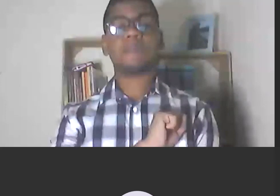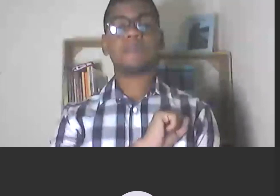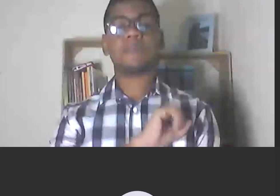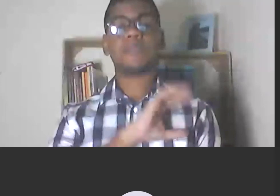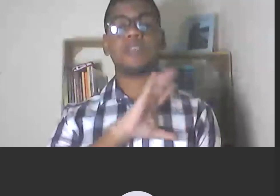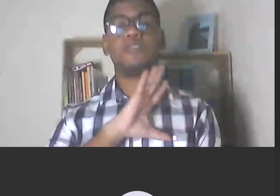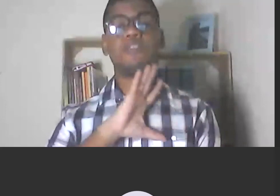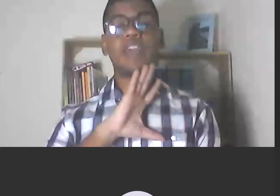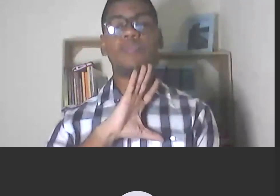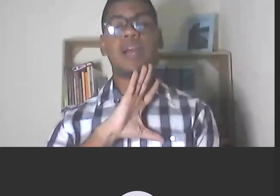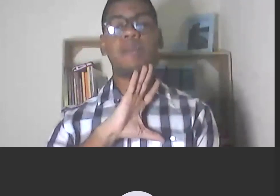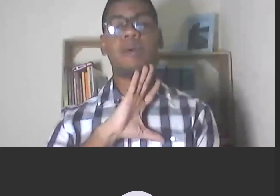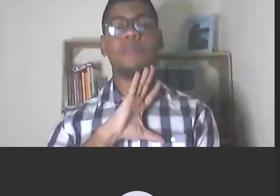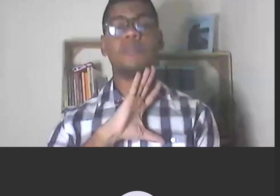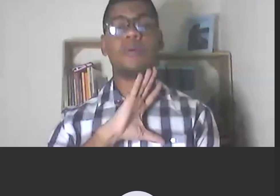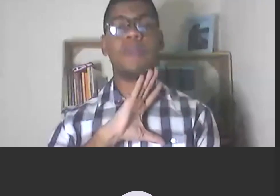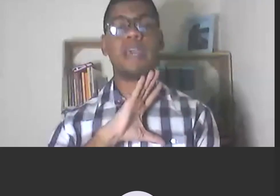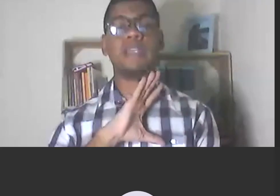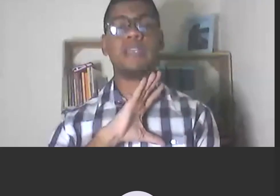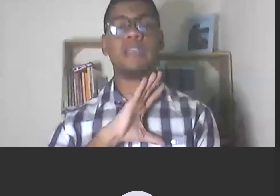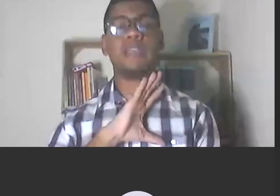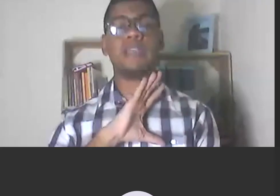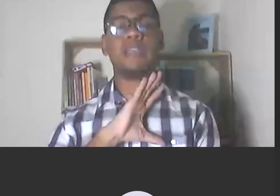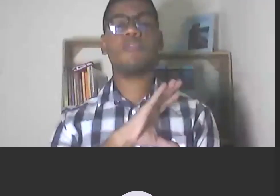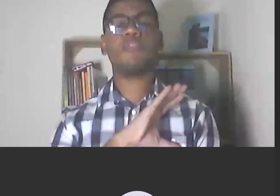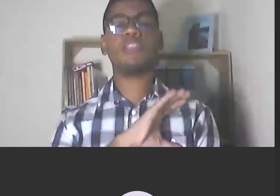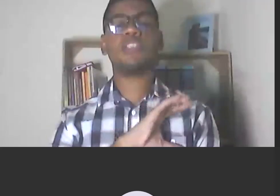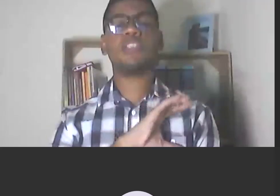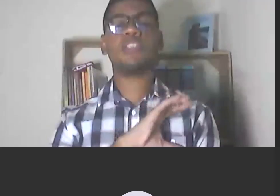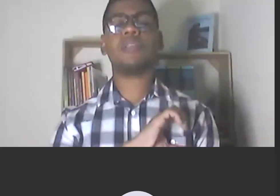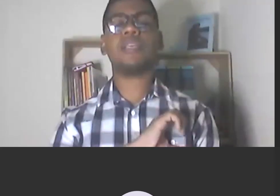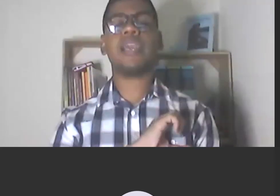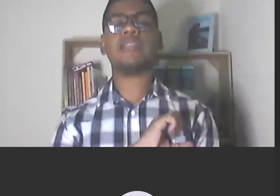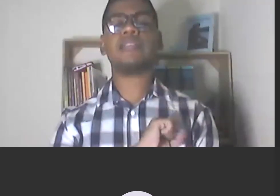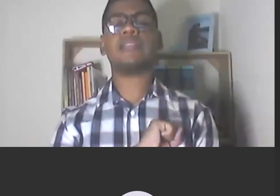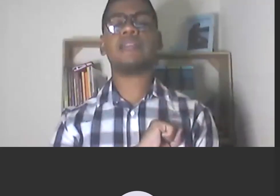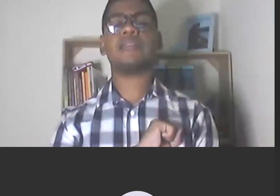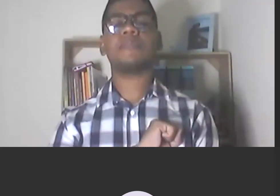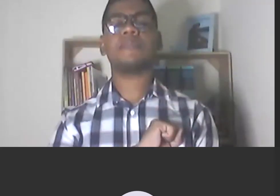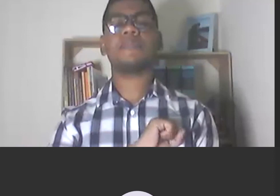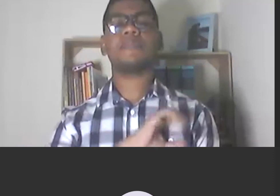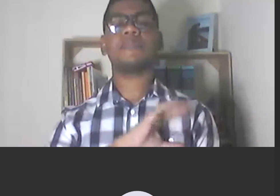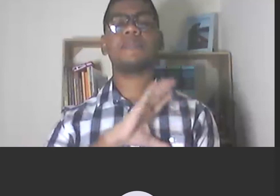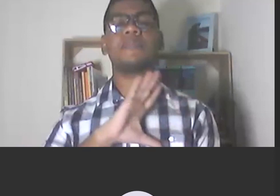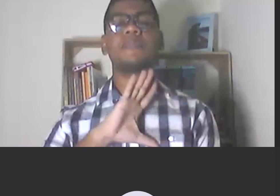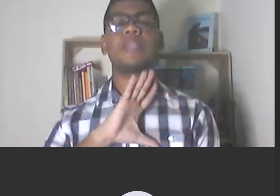Amar. E fecho a mão. Mão aberta e eu vou fechando em S.